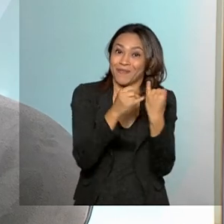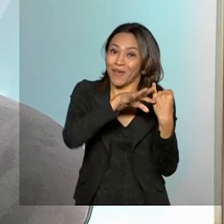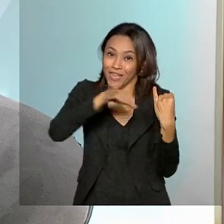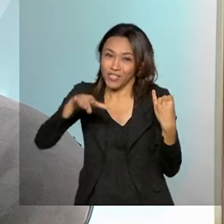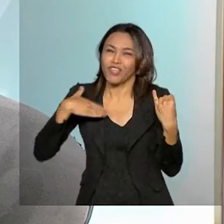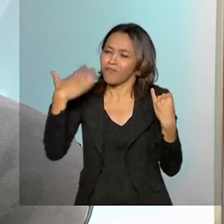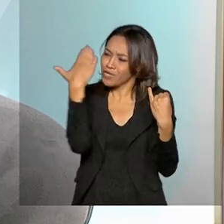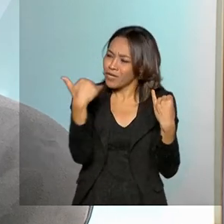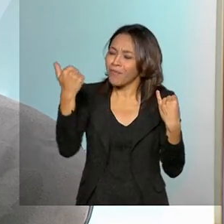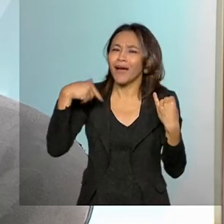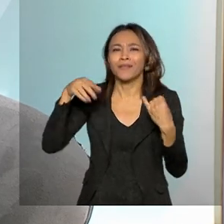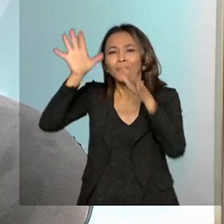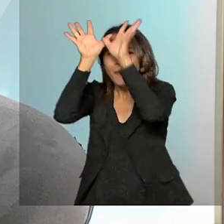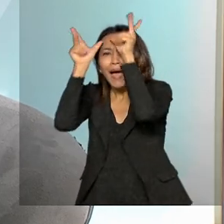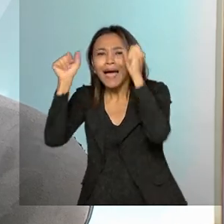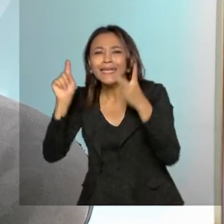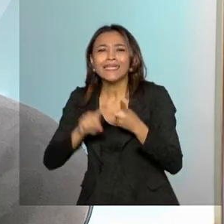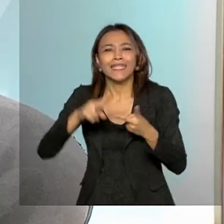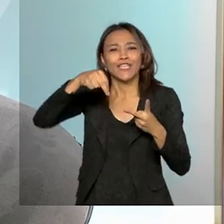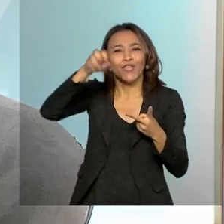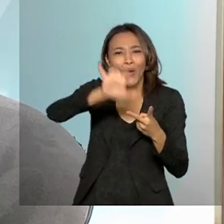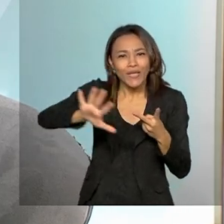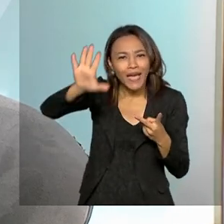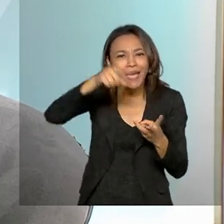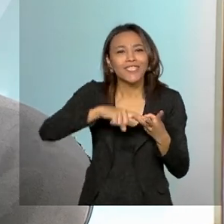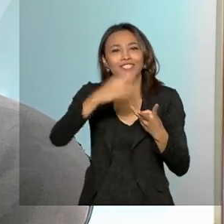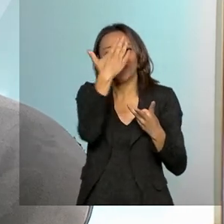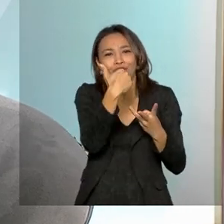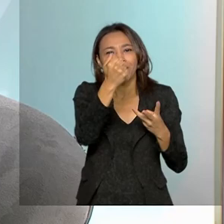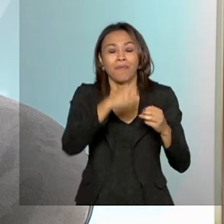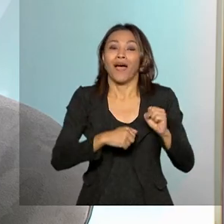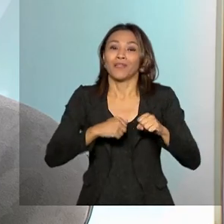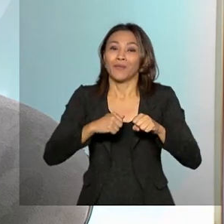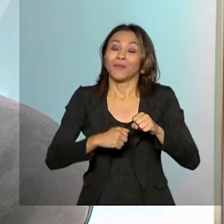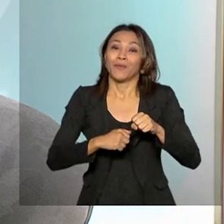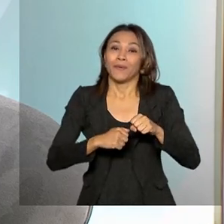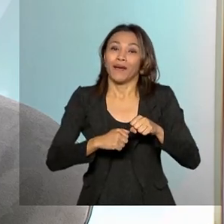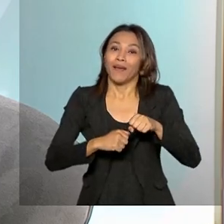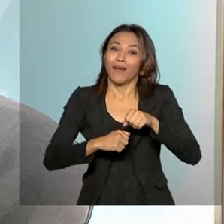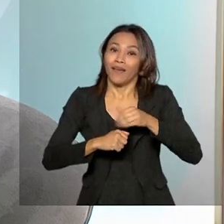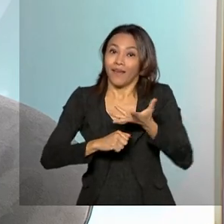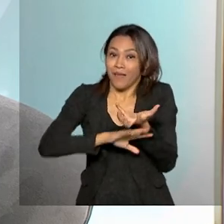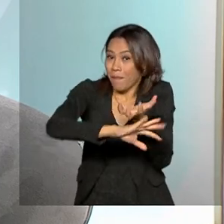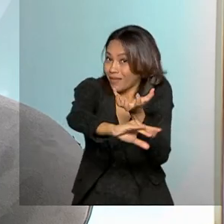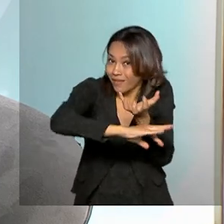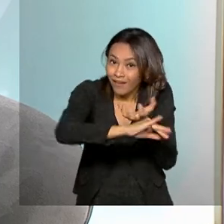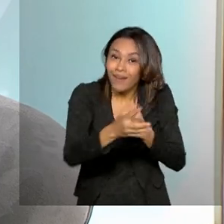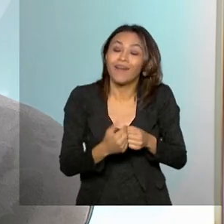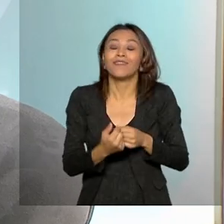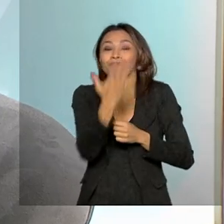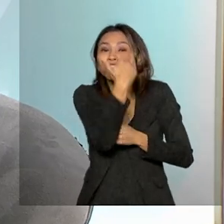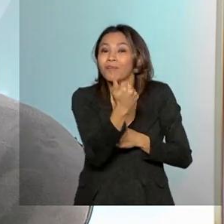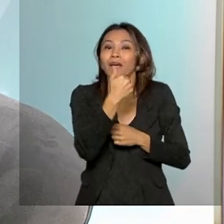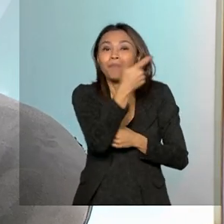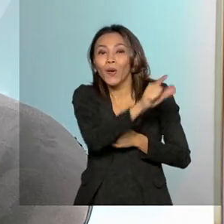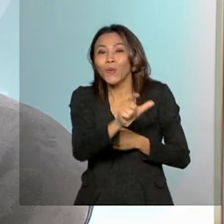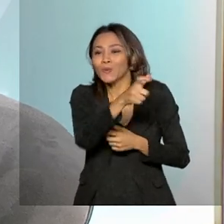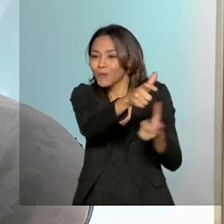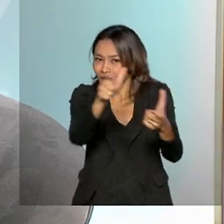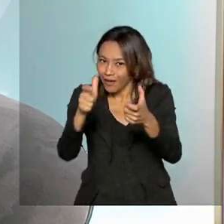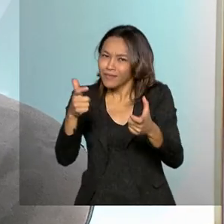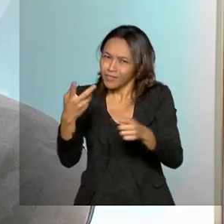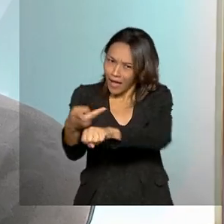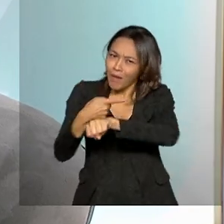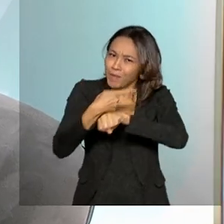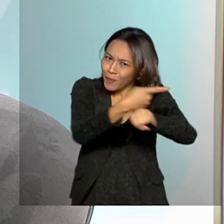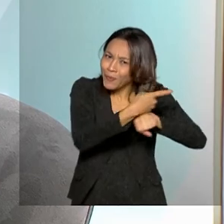Abrace Acre, Abrace Nordeste, Abrace Pantanal, Abrace Ilha de Maré. Então, já estão nos